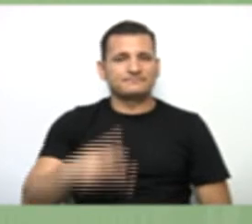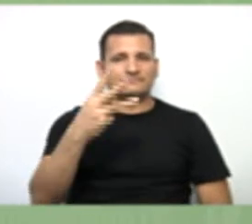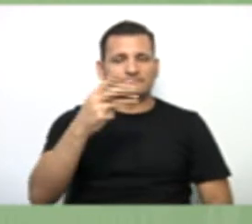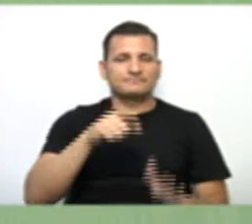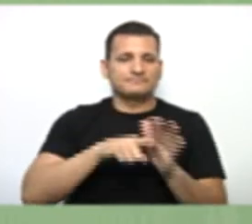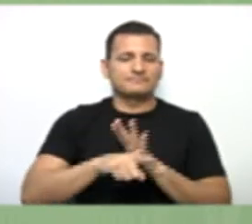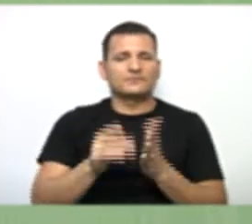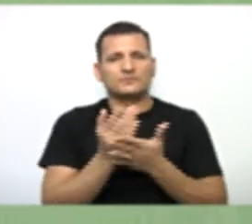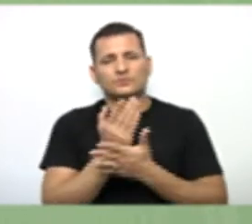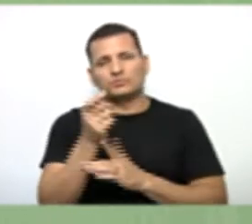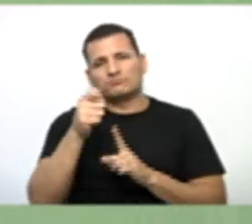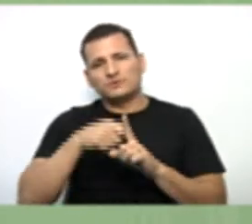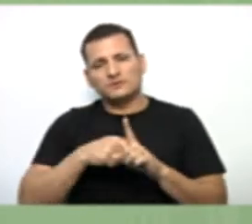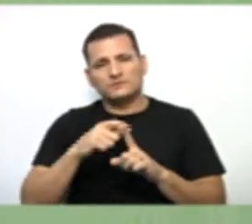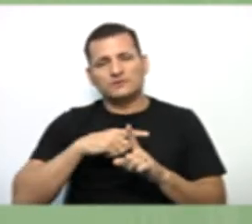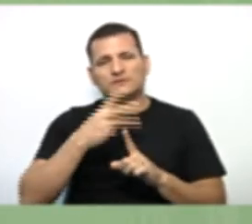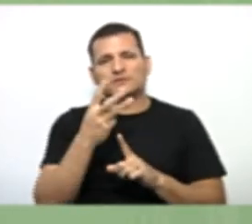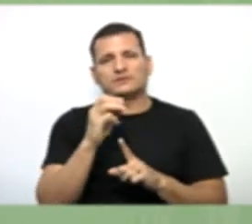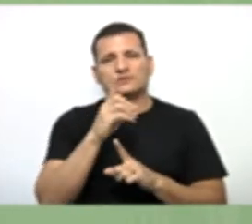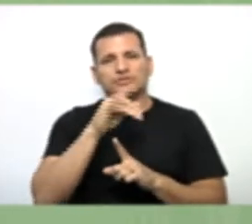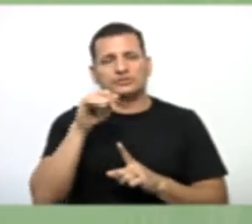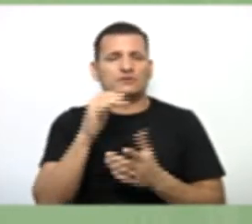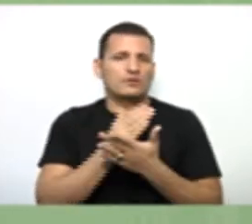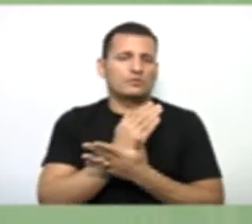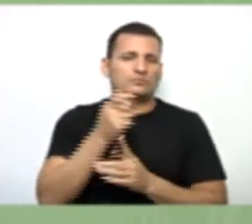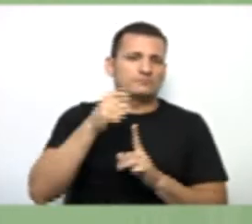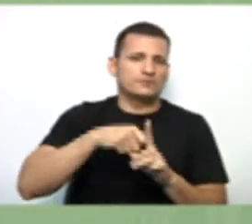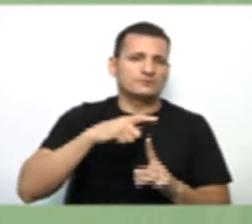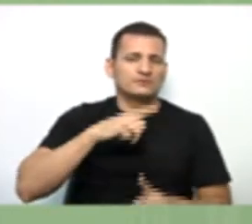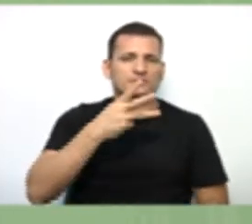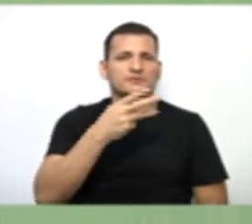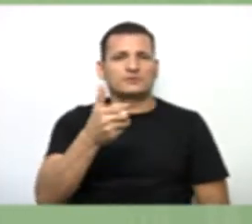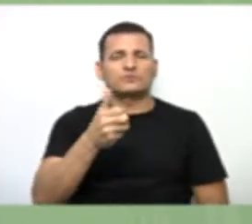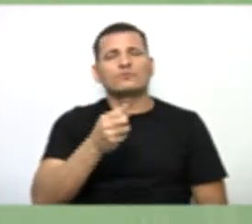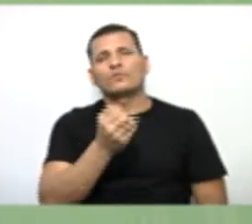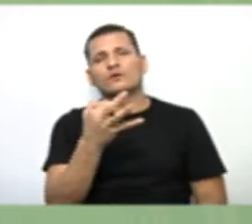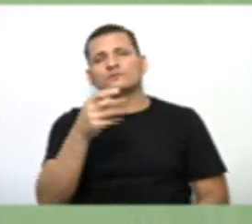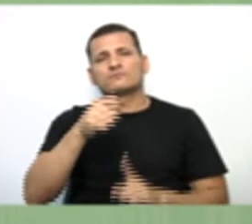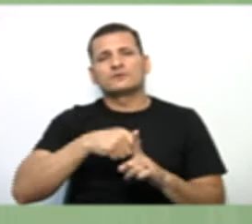do ano têm 30 dias, outros têm 31 dias. Quantos têm